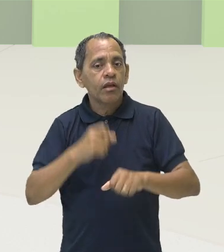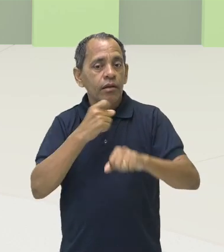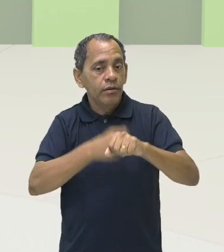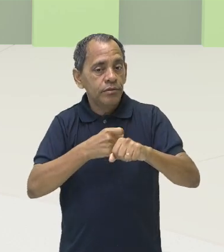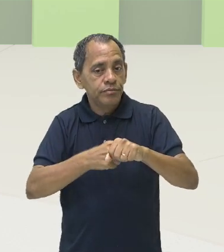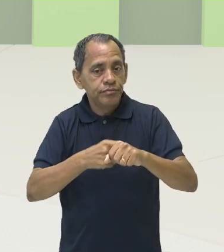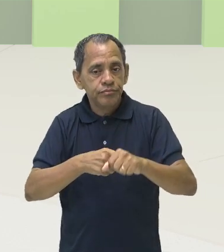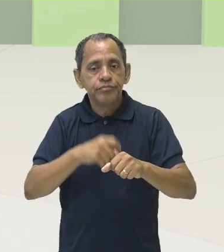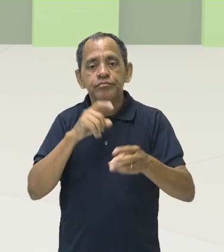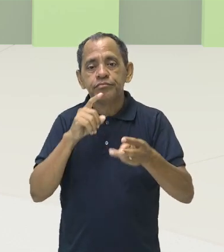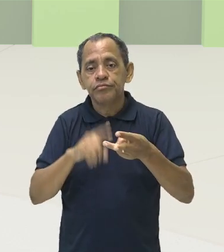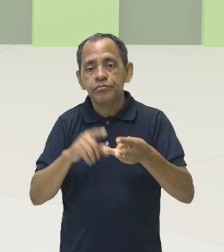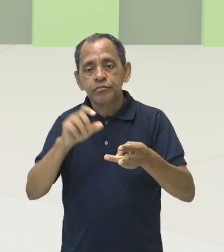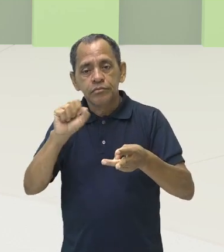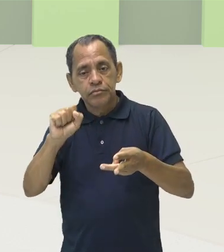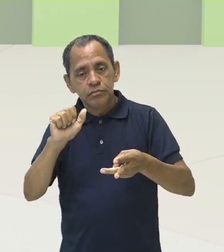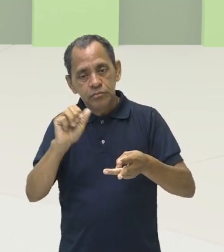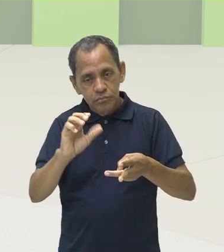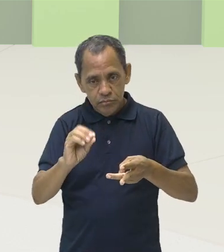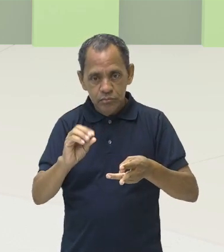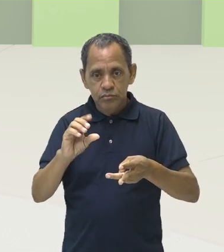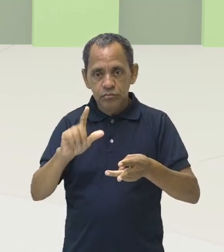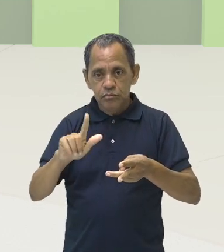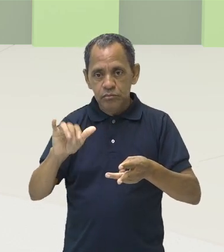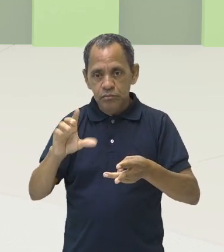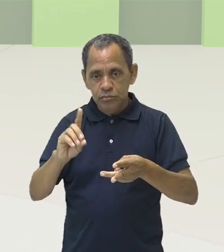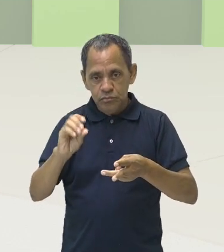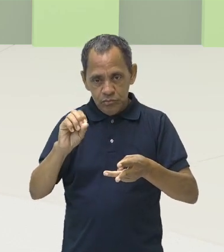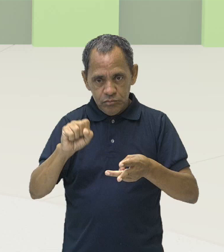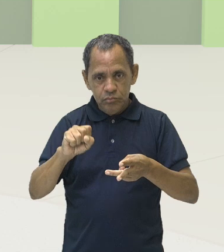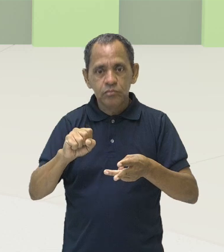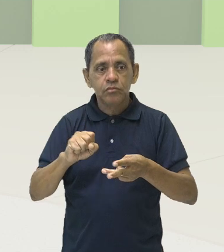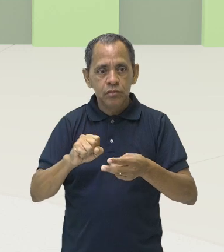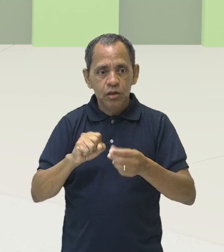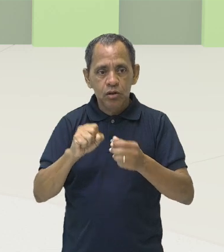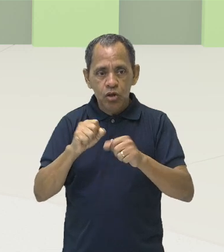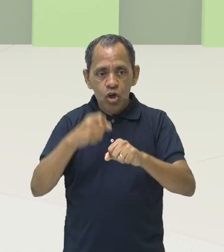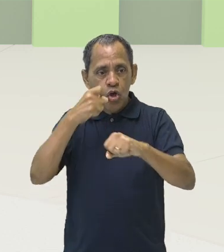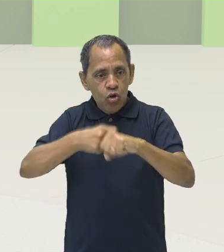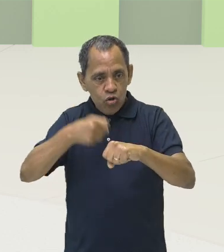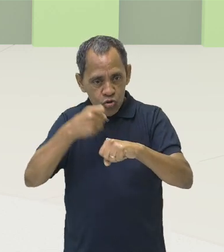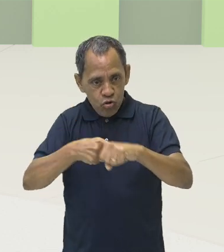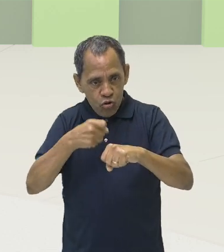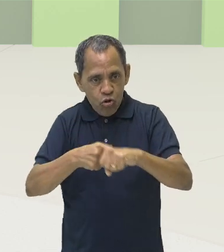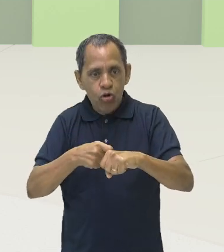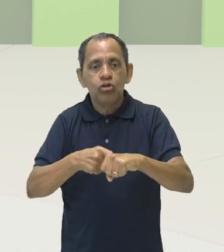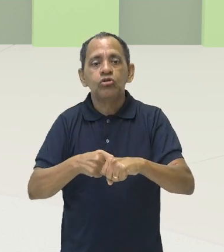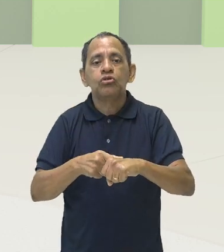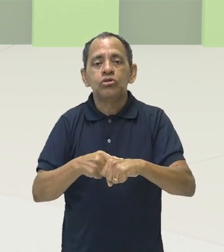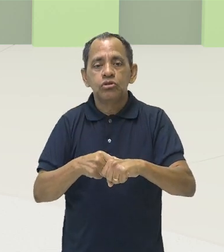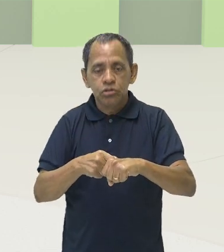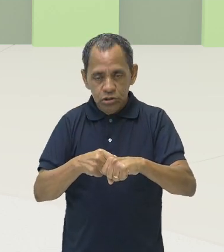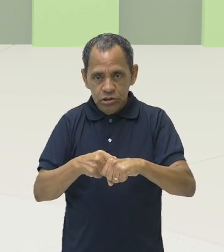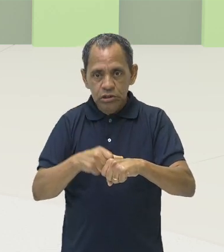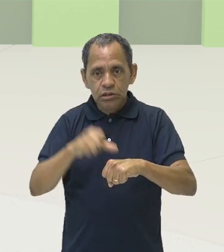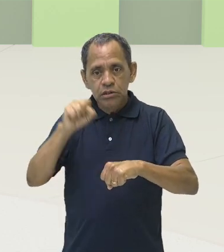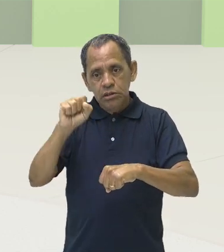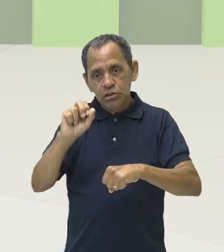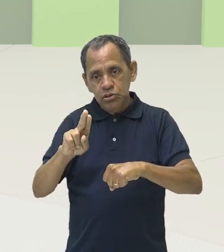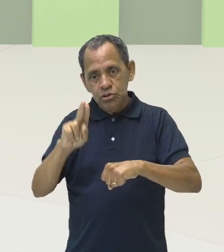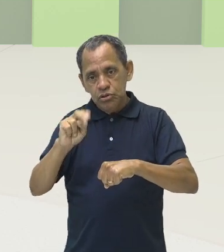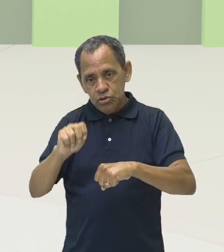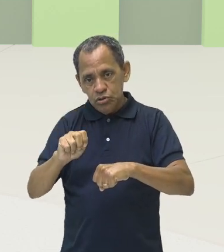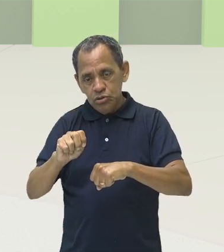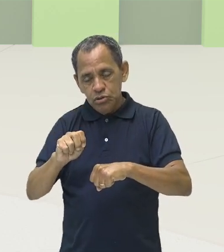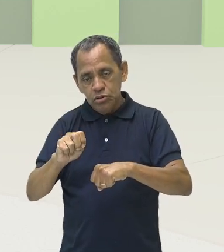sólidos são dissolvidos em sólidos em suspensão, são divididos, em sólidos em suspensão e sólidos